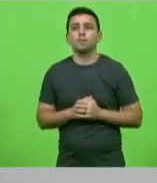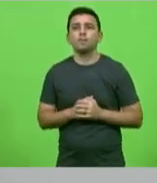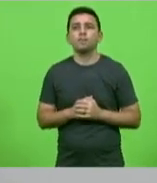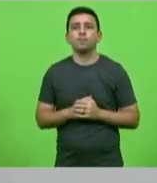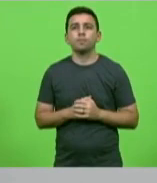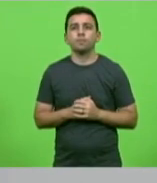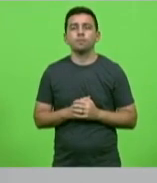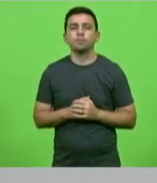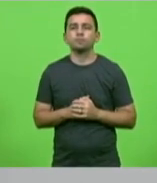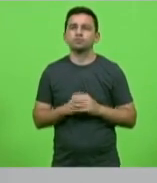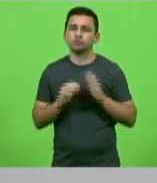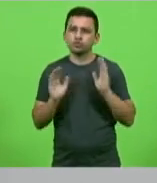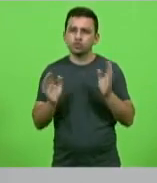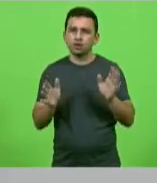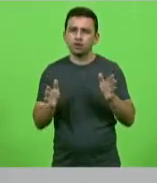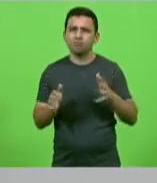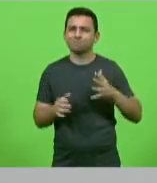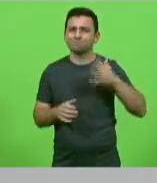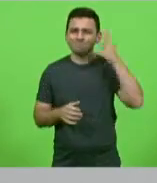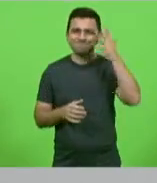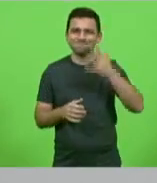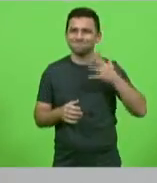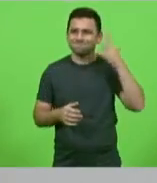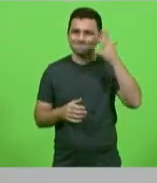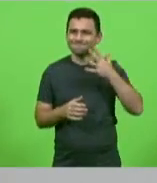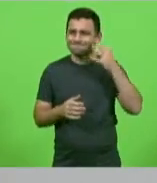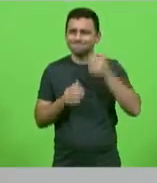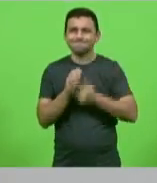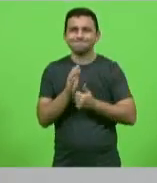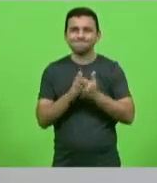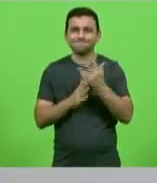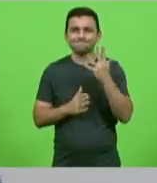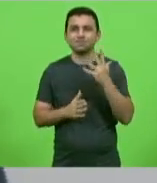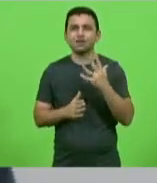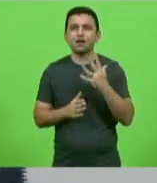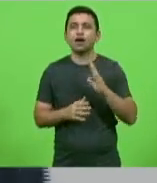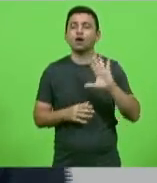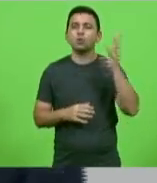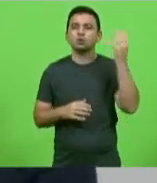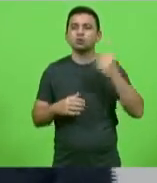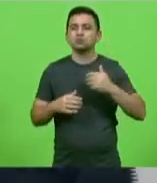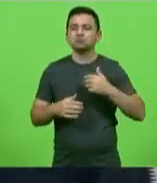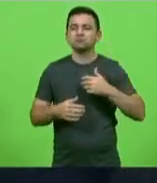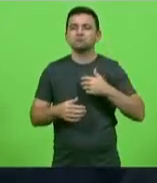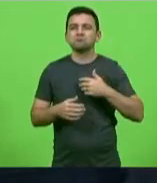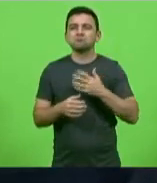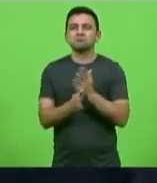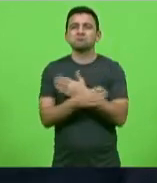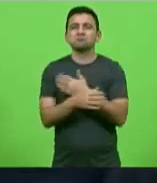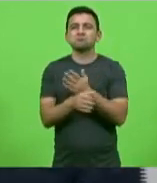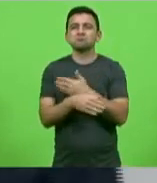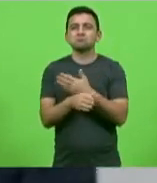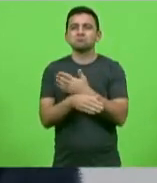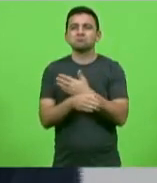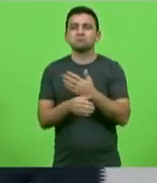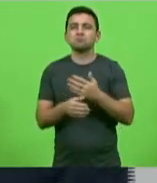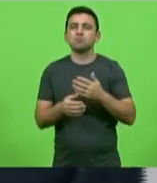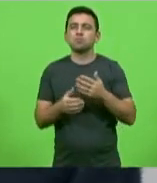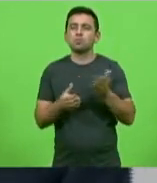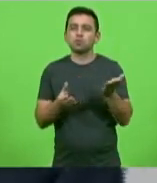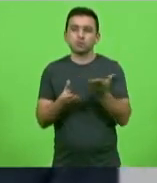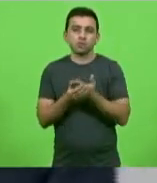é versado aqui em vários momentos que está havendo a banalização do processo